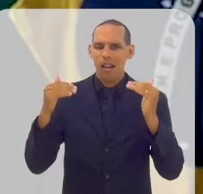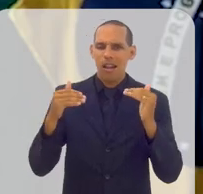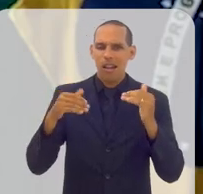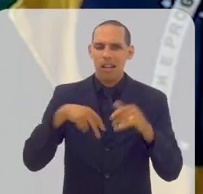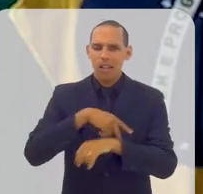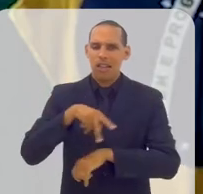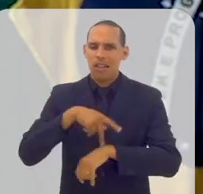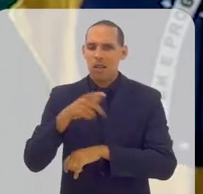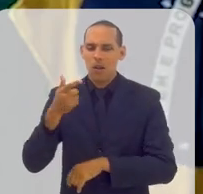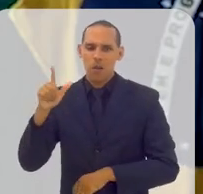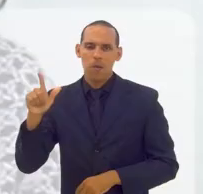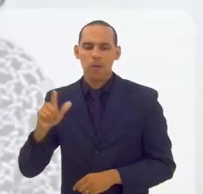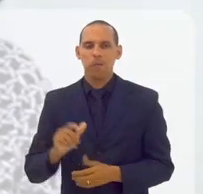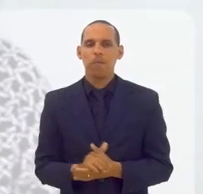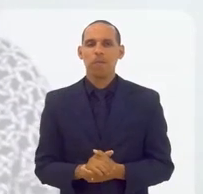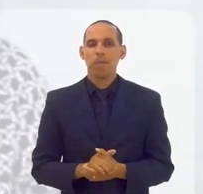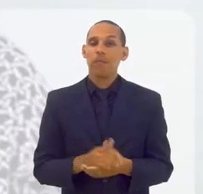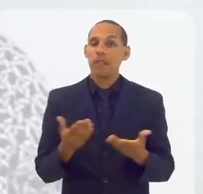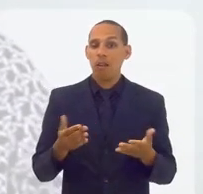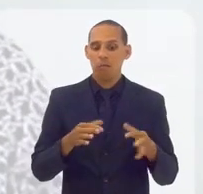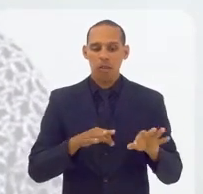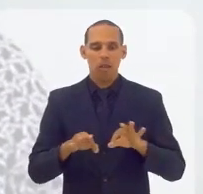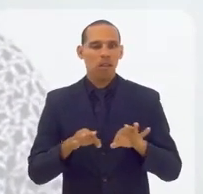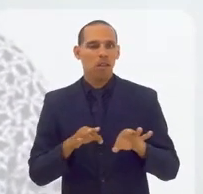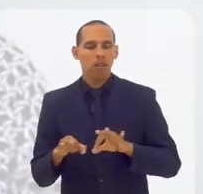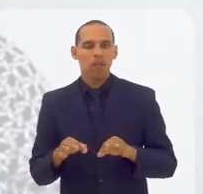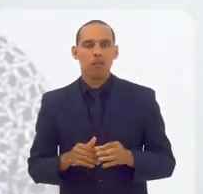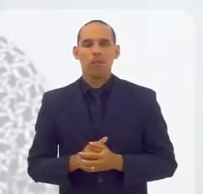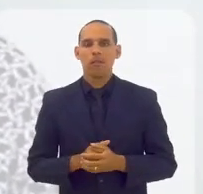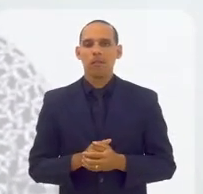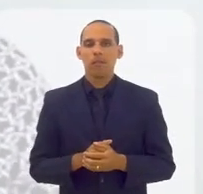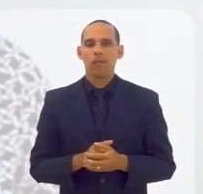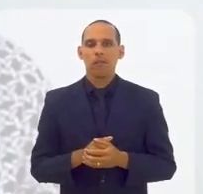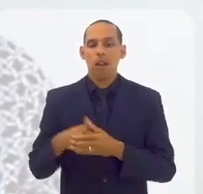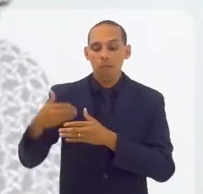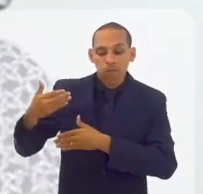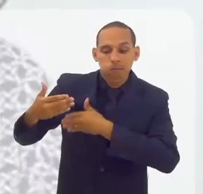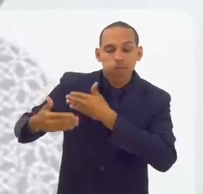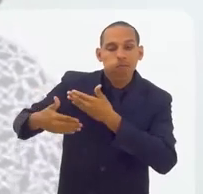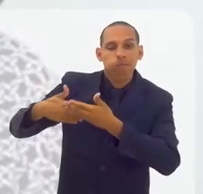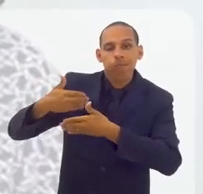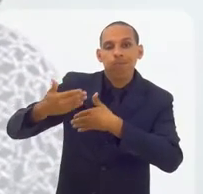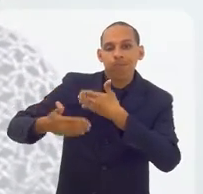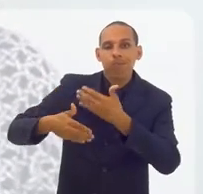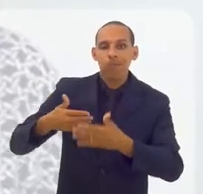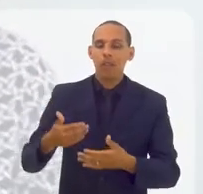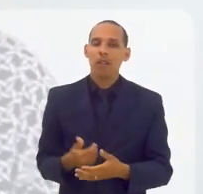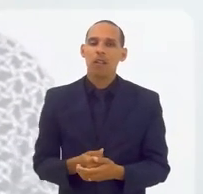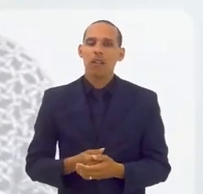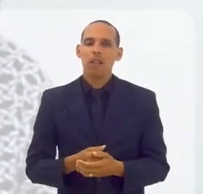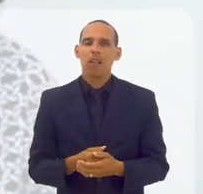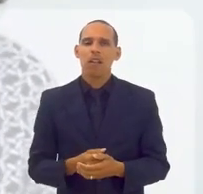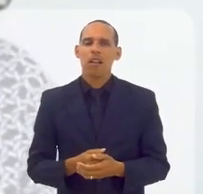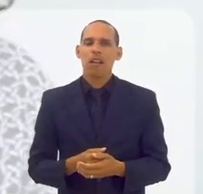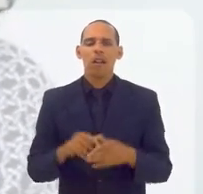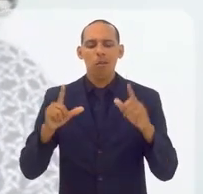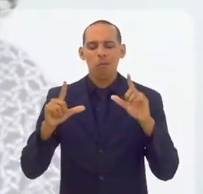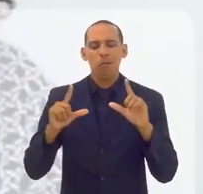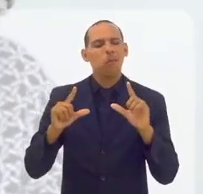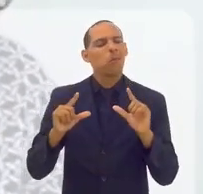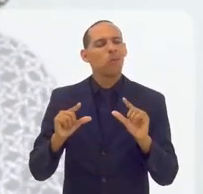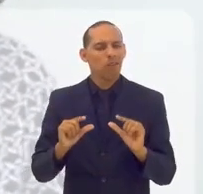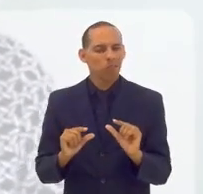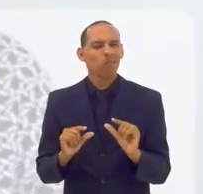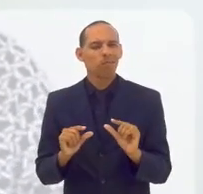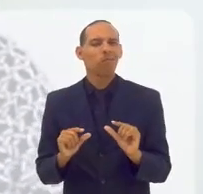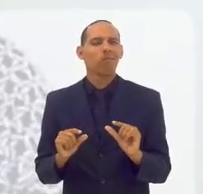as demais nações. Nesse ponto, o planejamento ao longo do tempo, né, foi tomando uma posição menor quando a gente